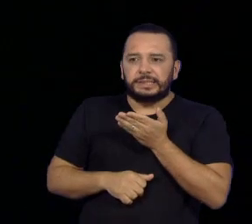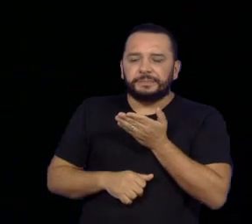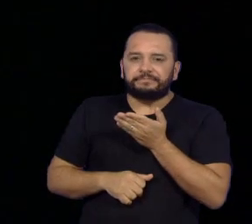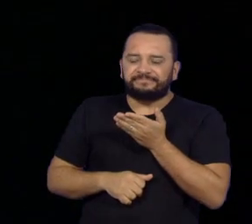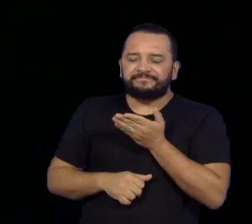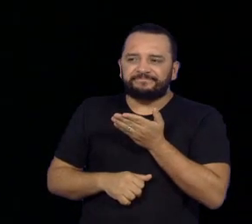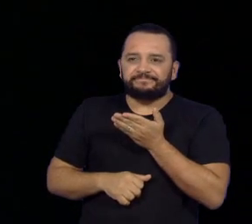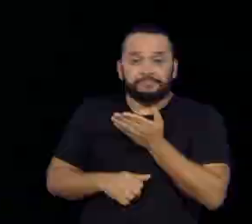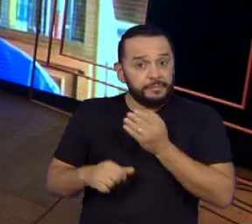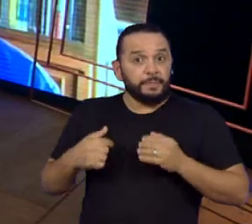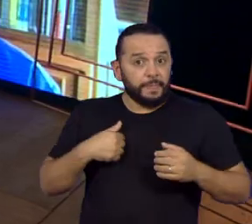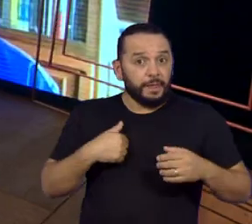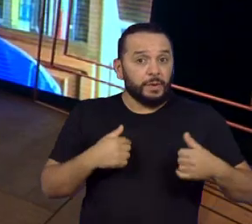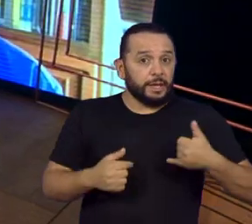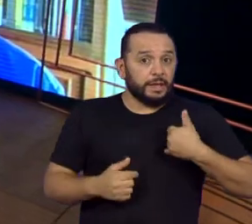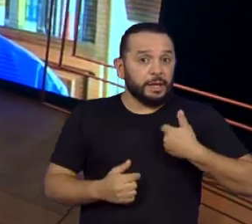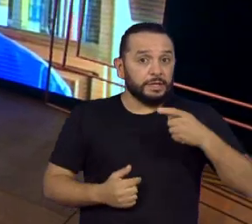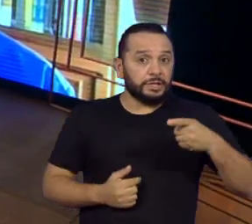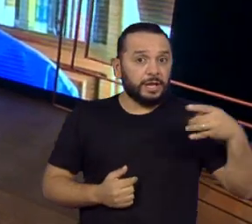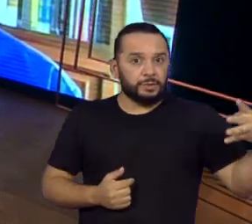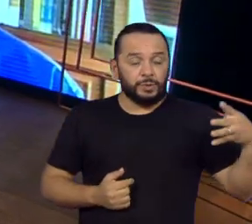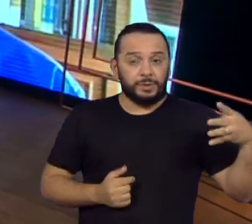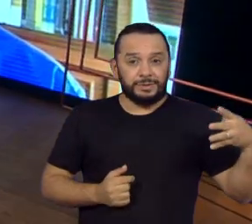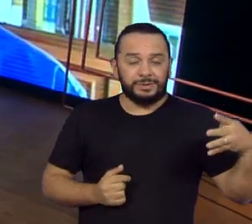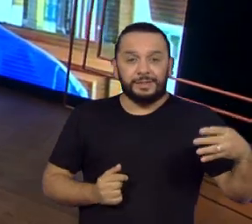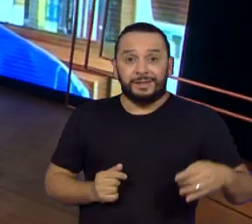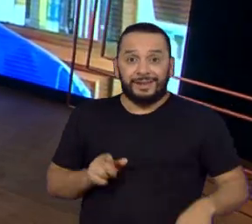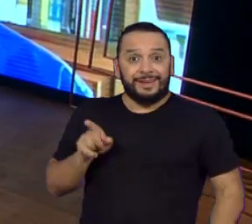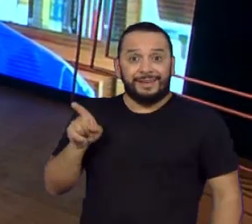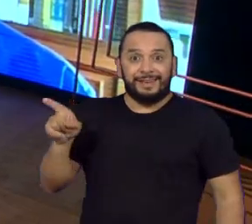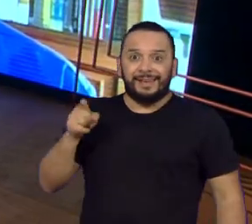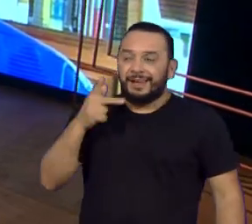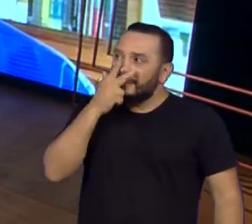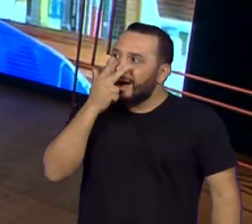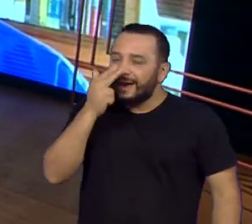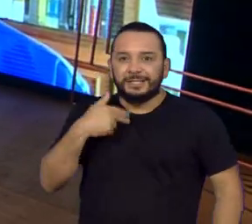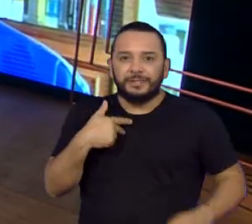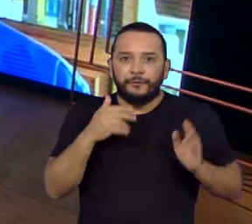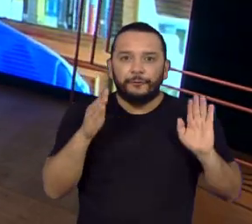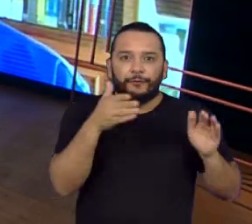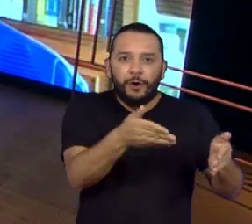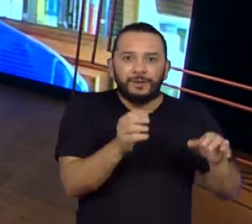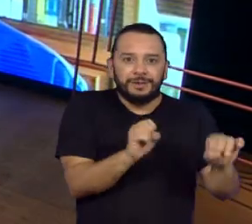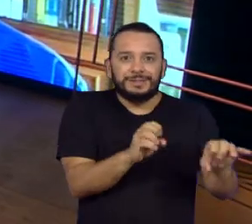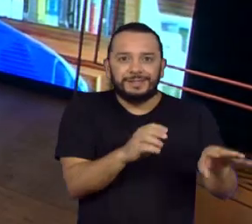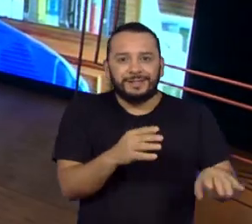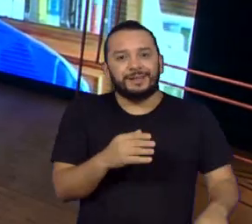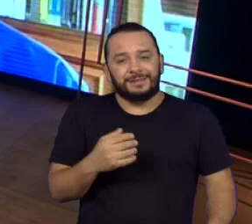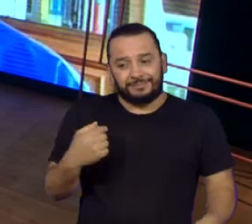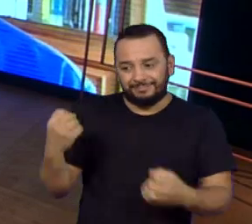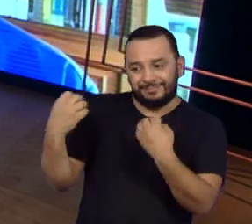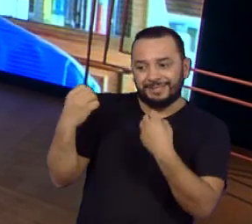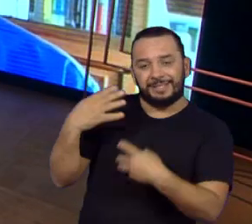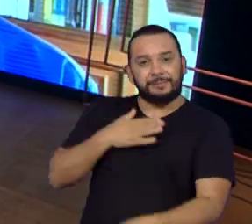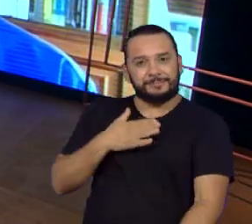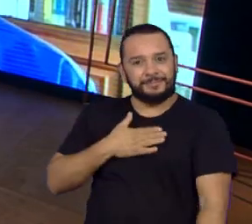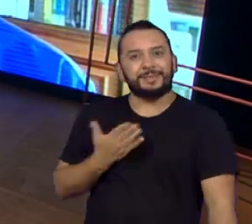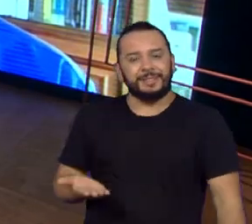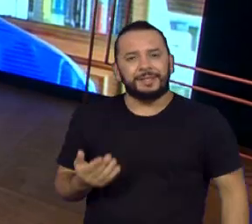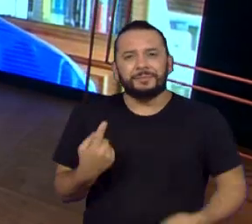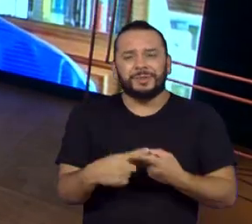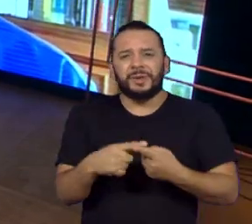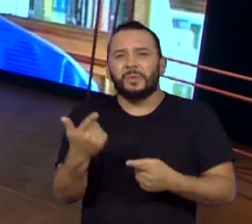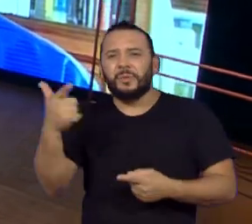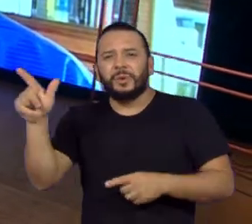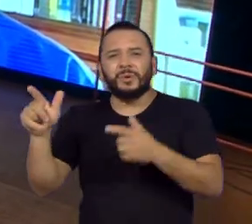e pelo fato de eu ser garoto, ter apenas 14 anos, ele dedicava mais atenção a mim, porque